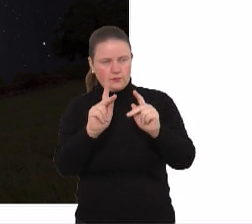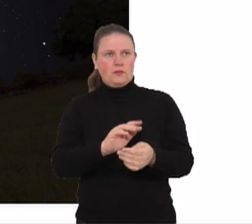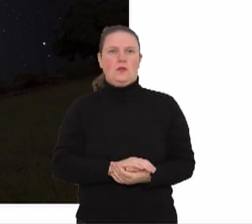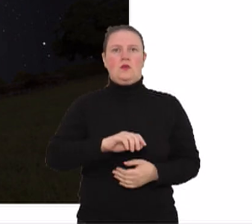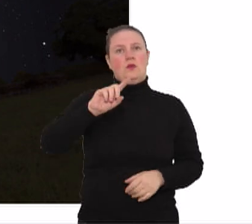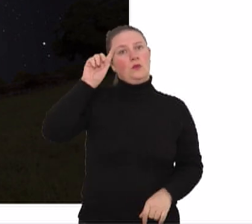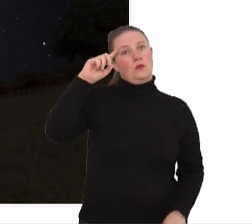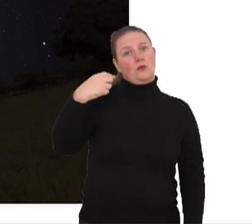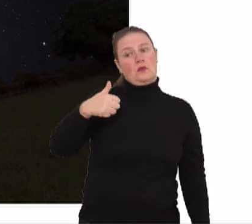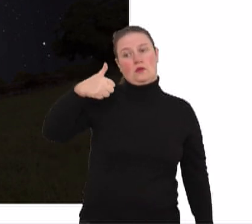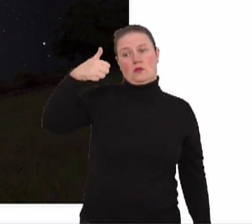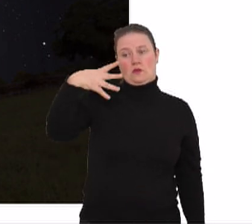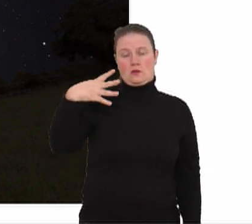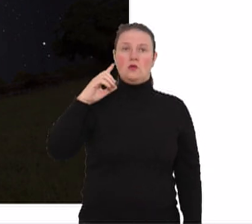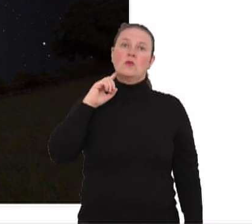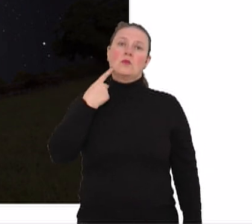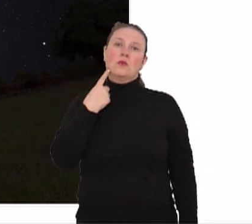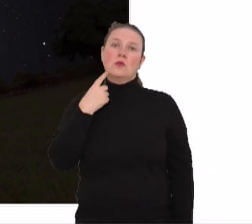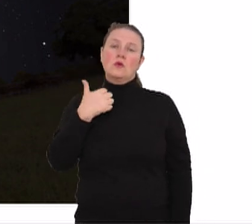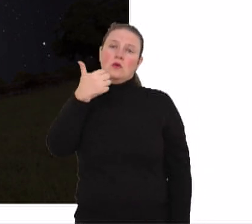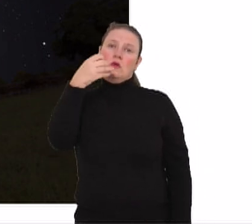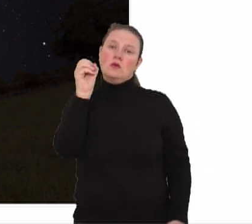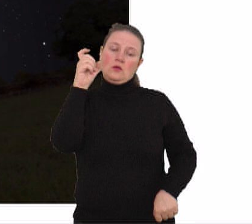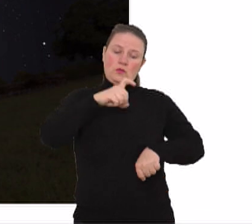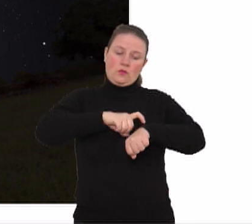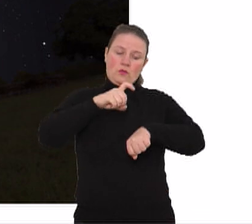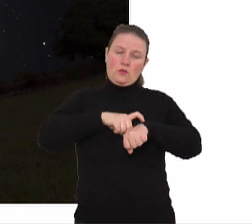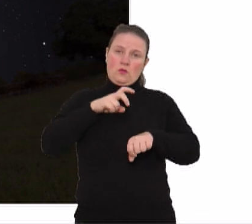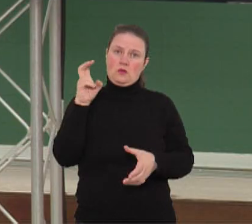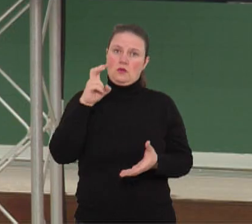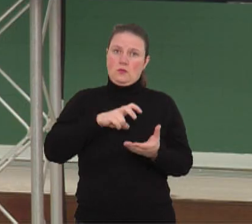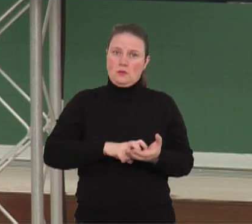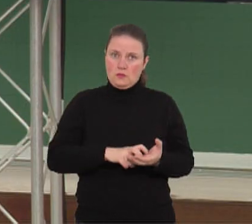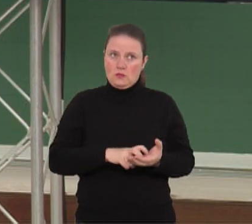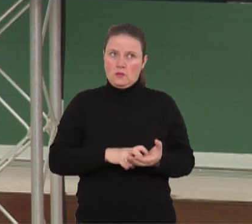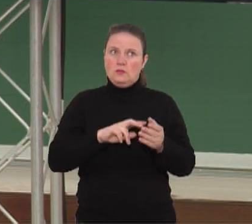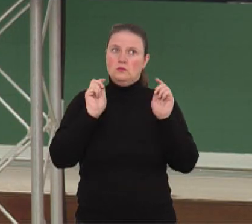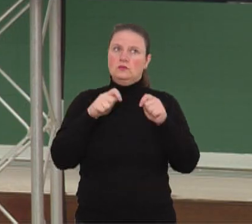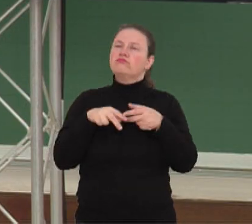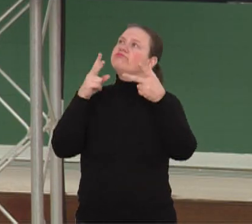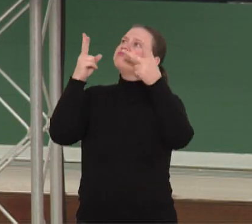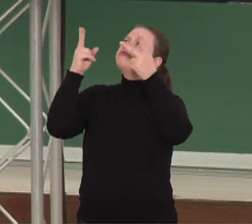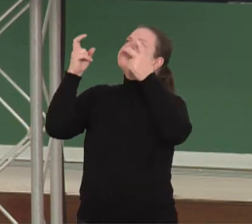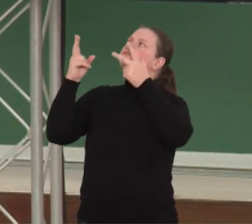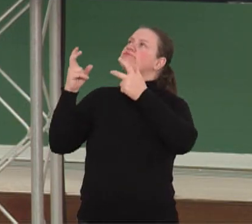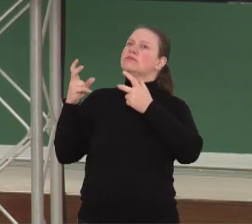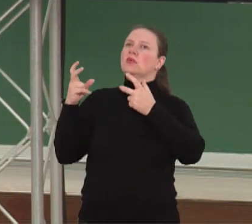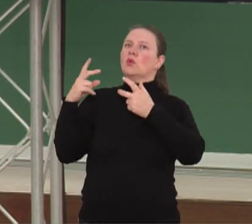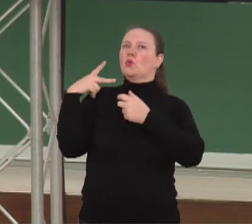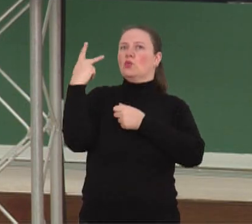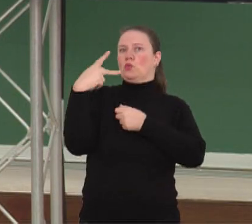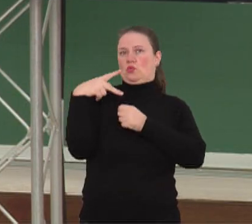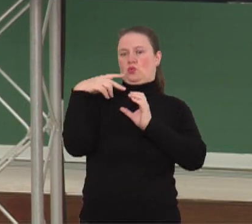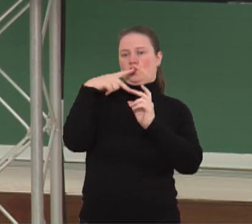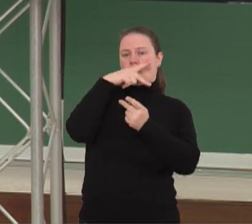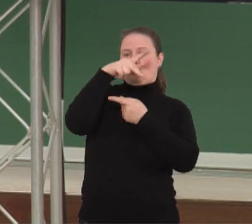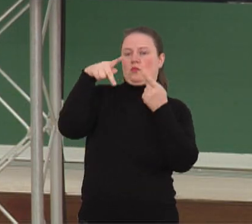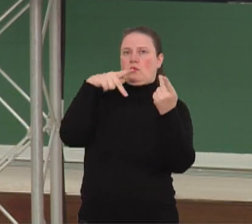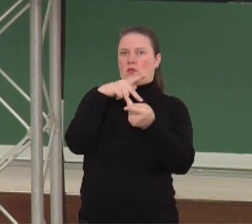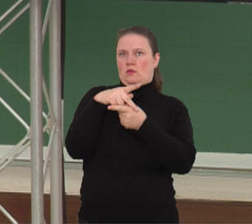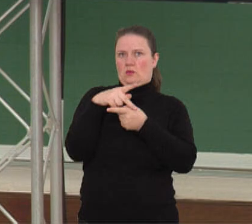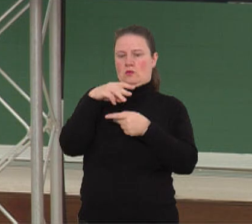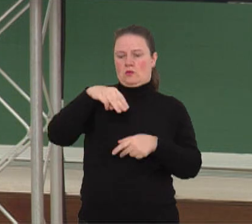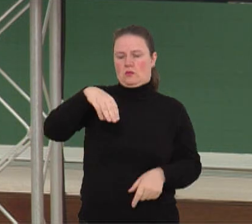14 de maio, 10 horas da manhã, o que era possível ver no céu? 2 planetas, Mercúrio